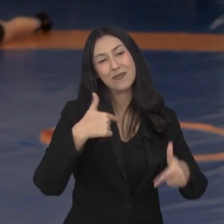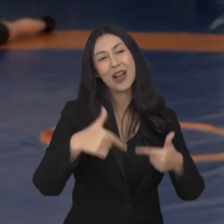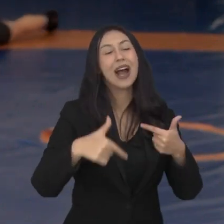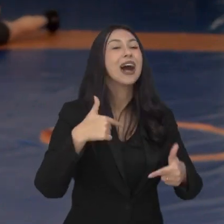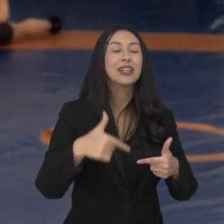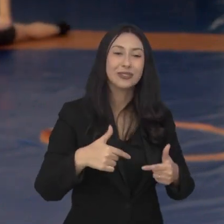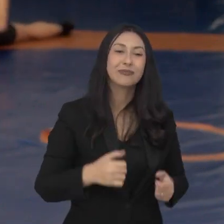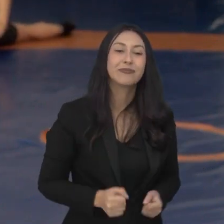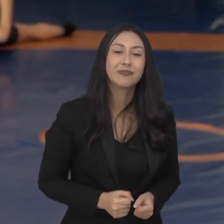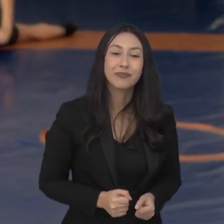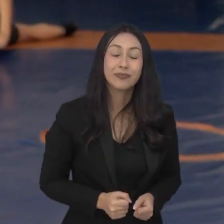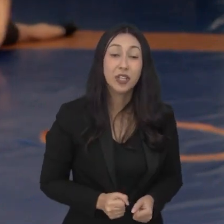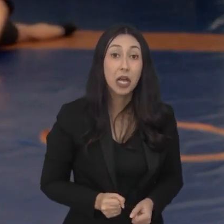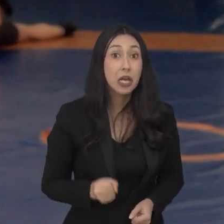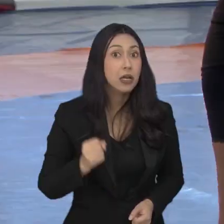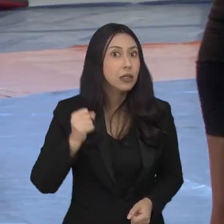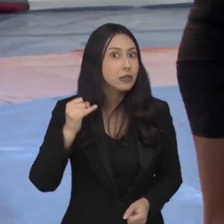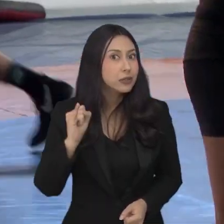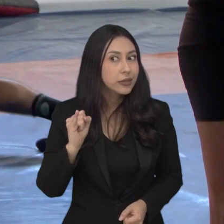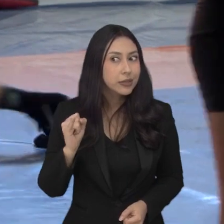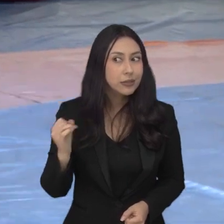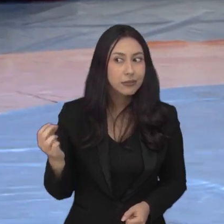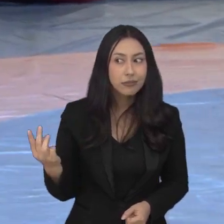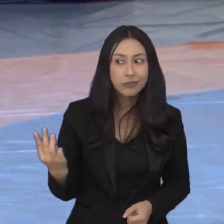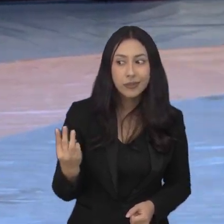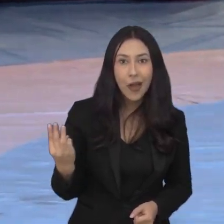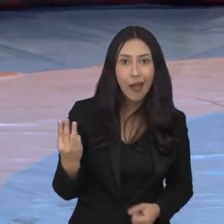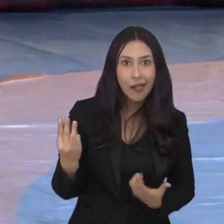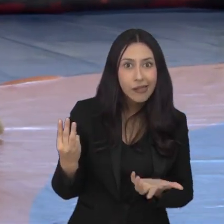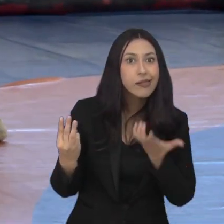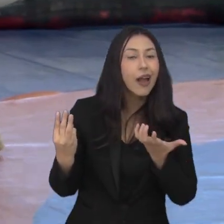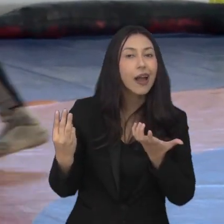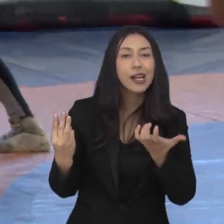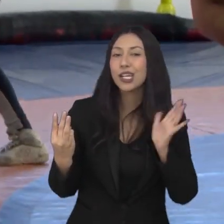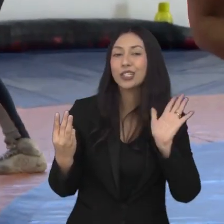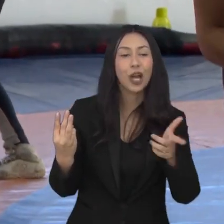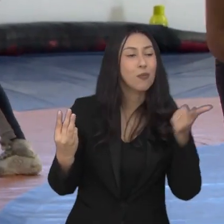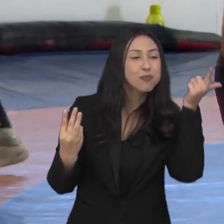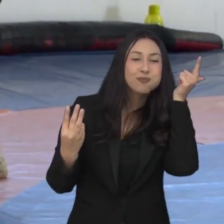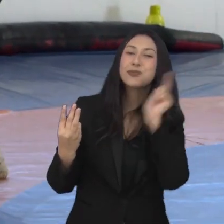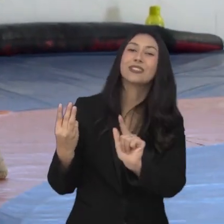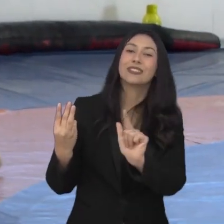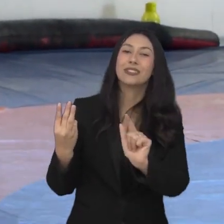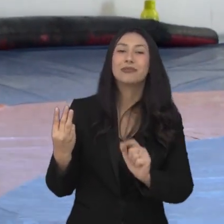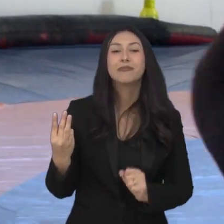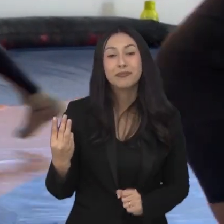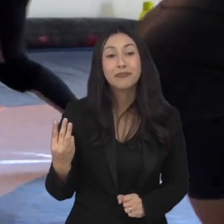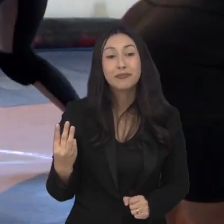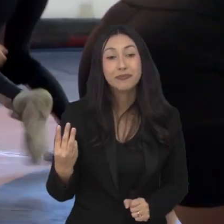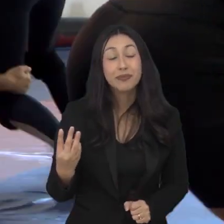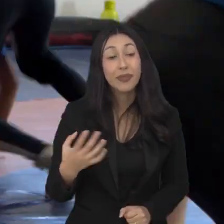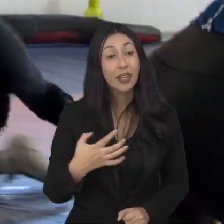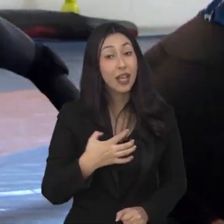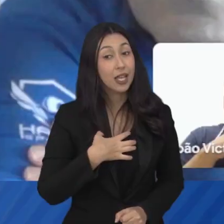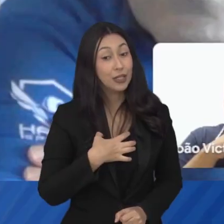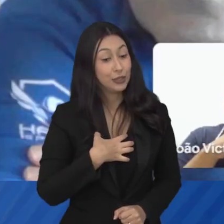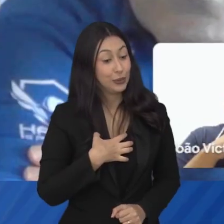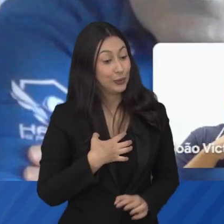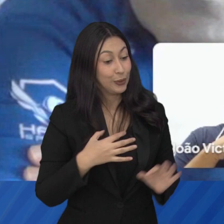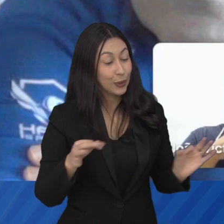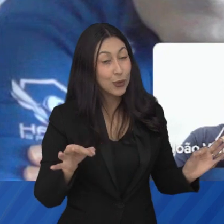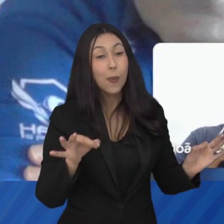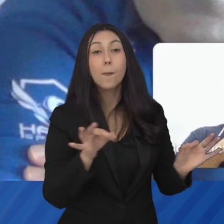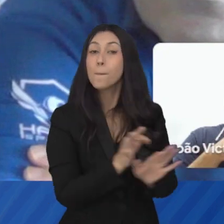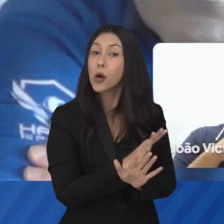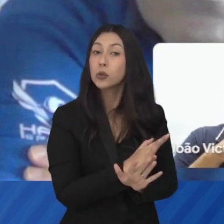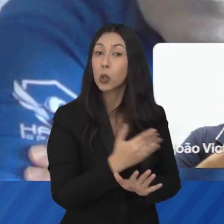no nosso trabalho, estou confiante dessa vaga. E se depender das meninas, a classificação vem para São José. Eu sinto que